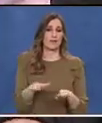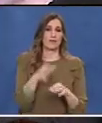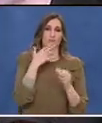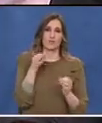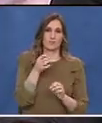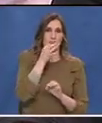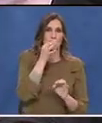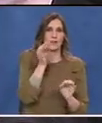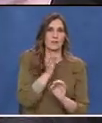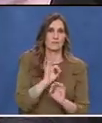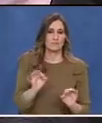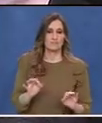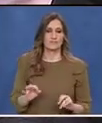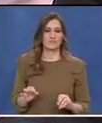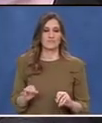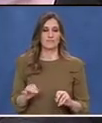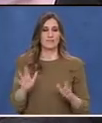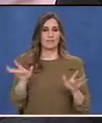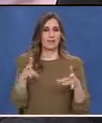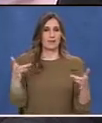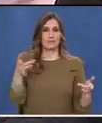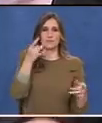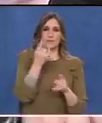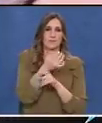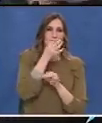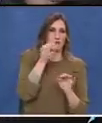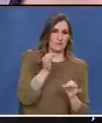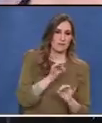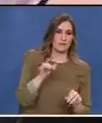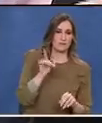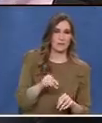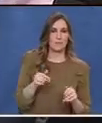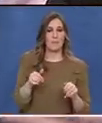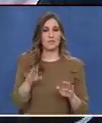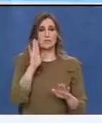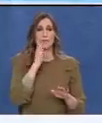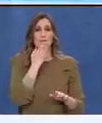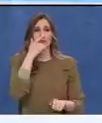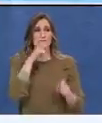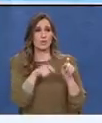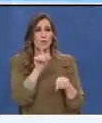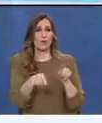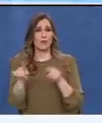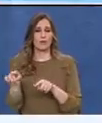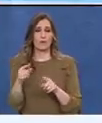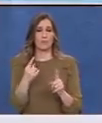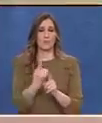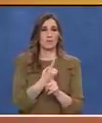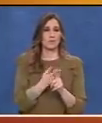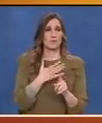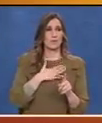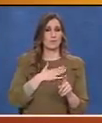é a tailândia tem coisas maravilhosas é estupendo pessoa pra pessoa aqui o que é pra